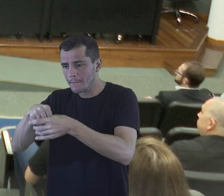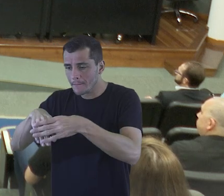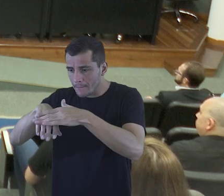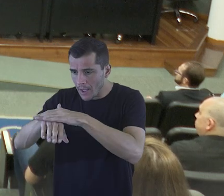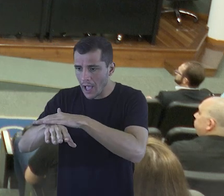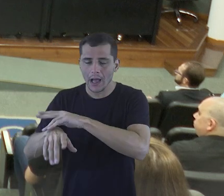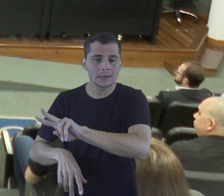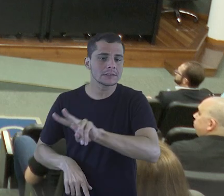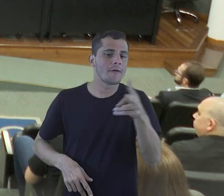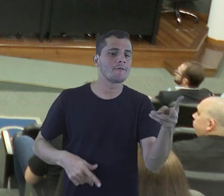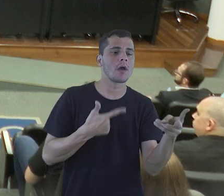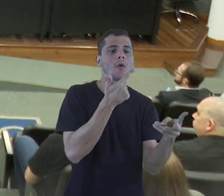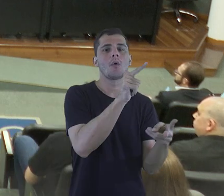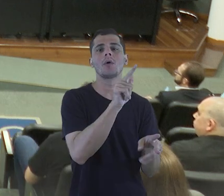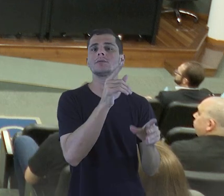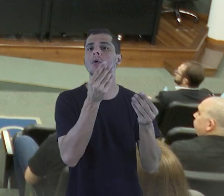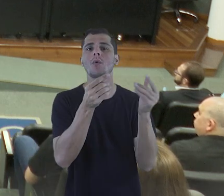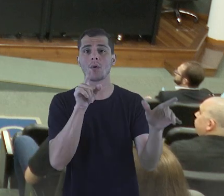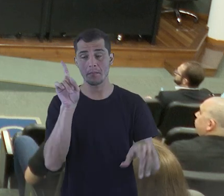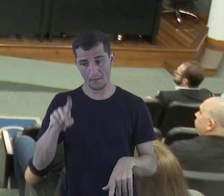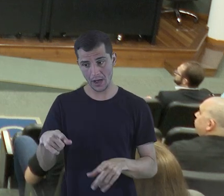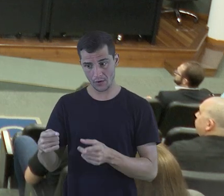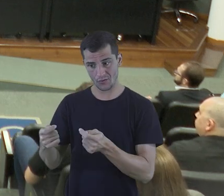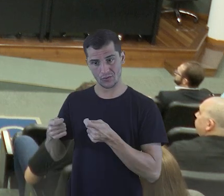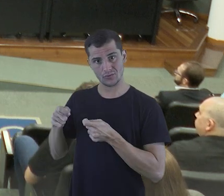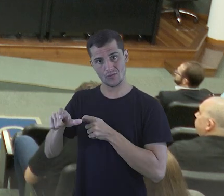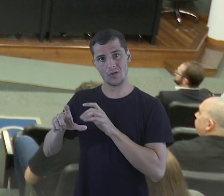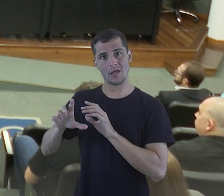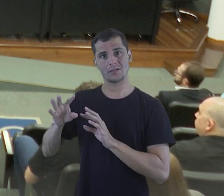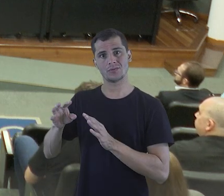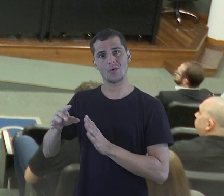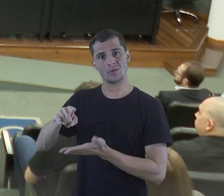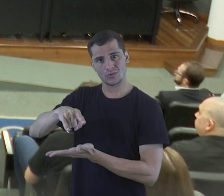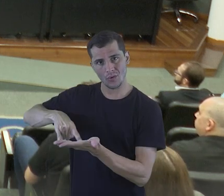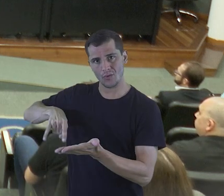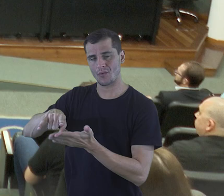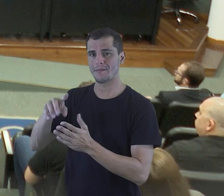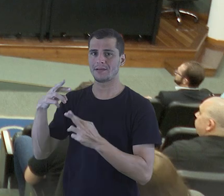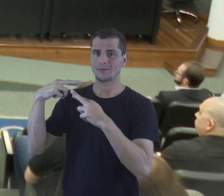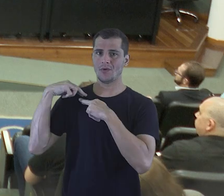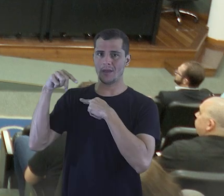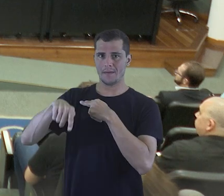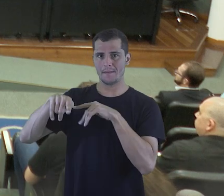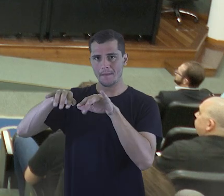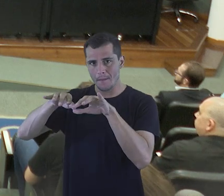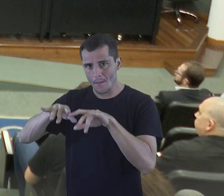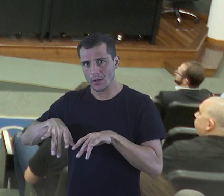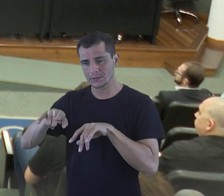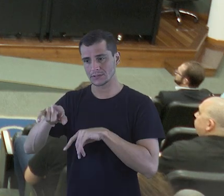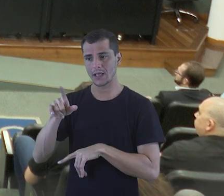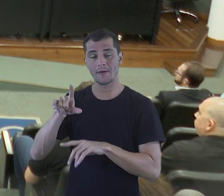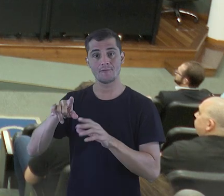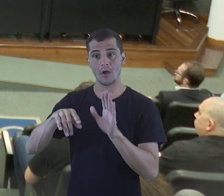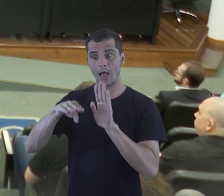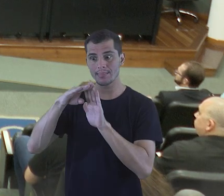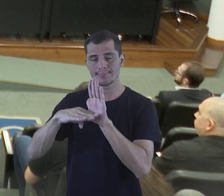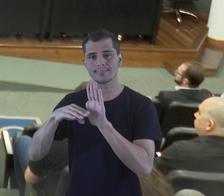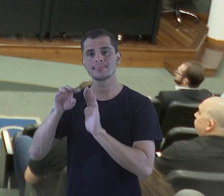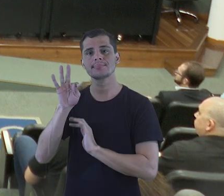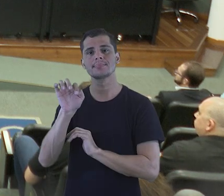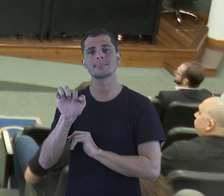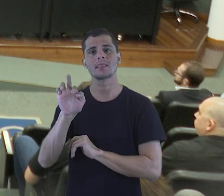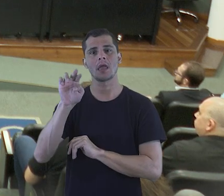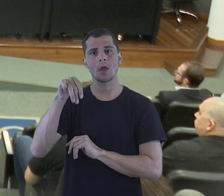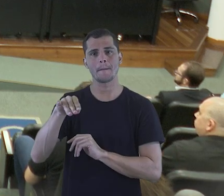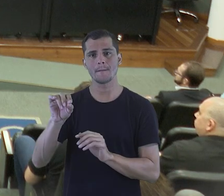o porquê da transferência etc a base legal que vincula a transferência tudo isso é documento do controlador certo?